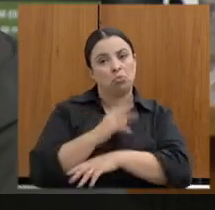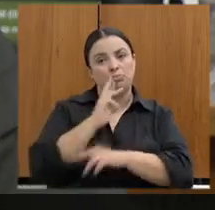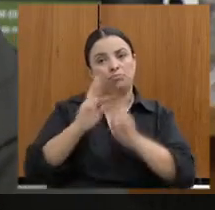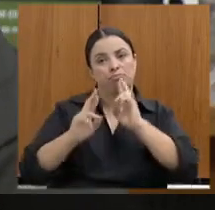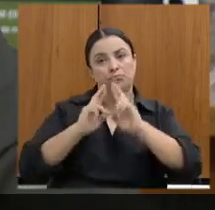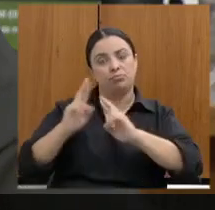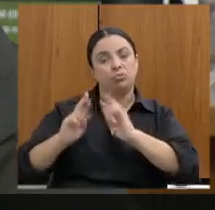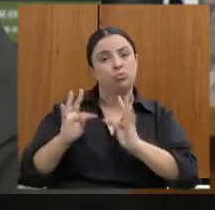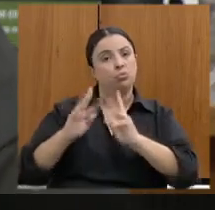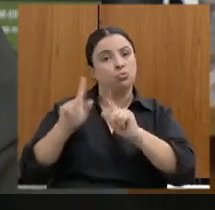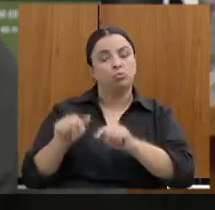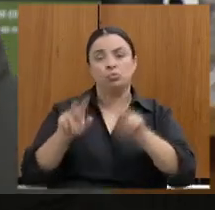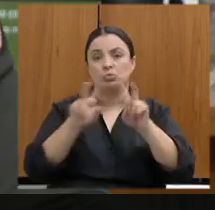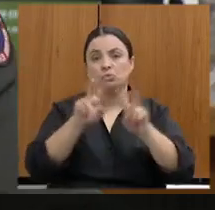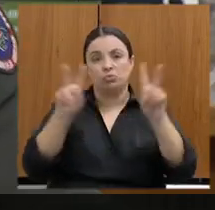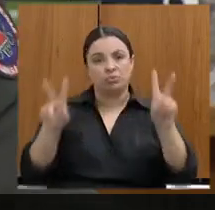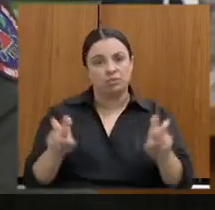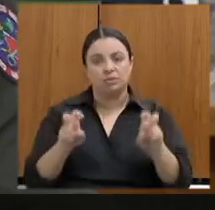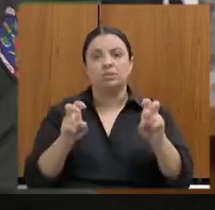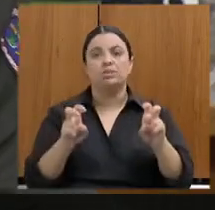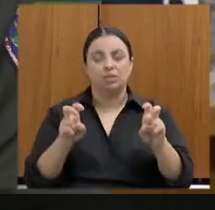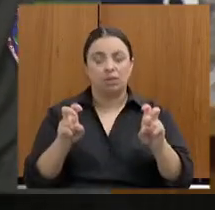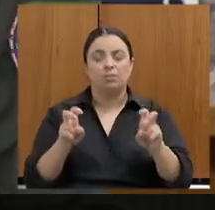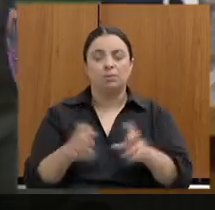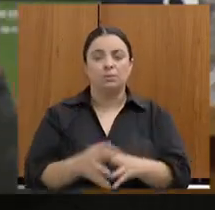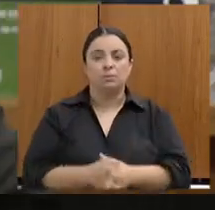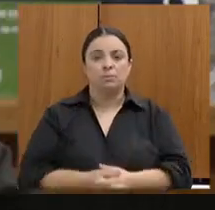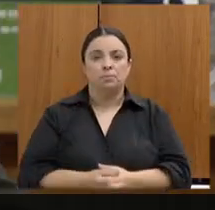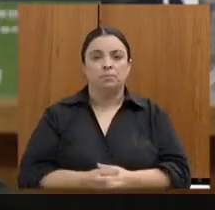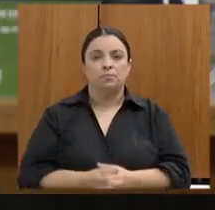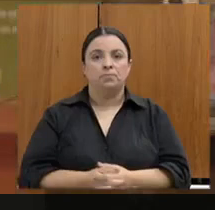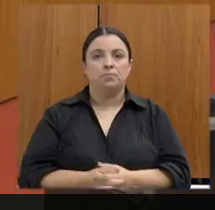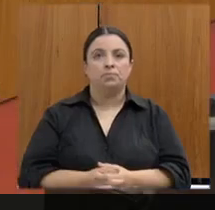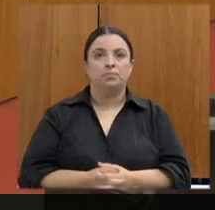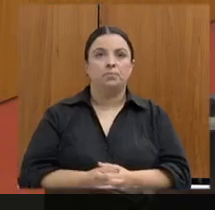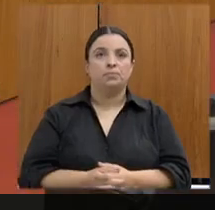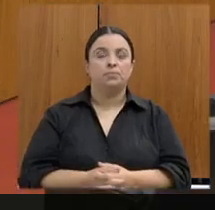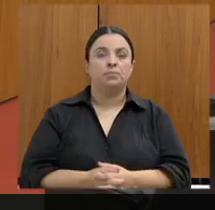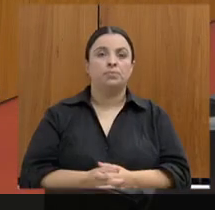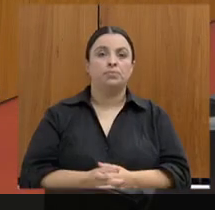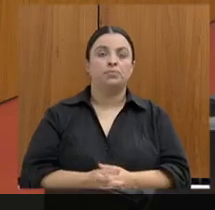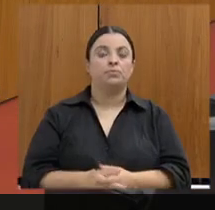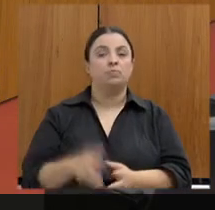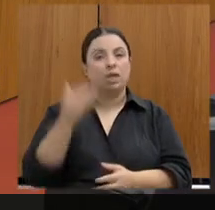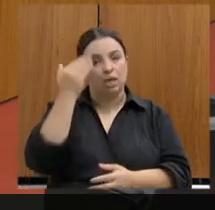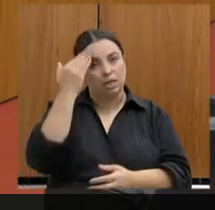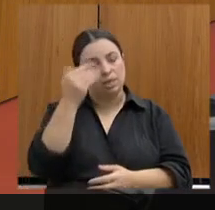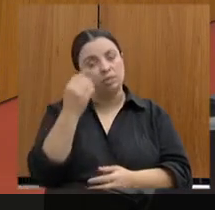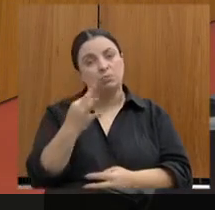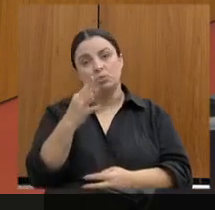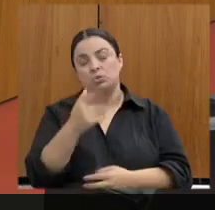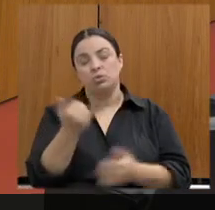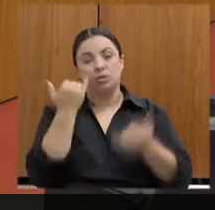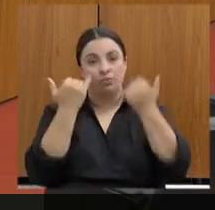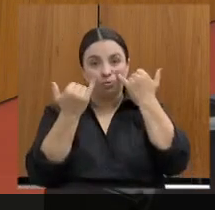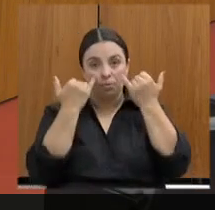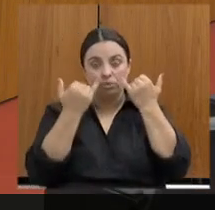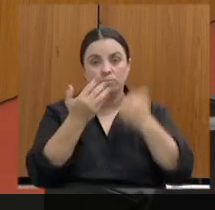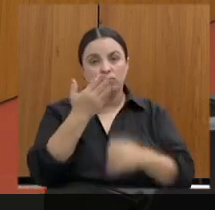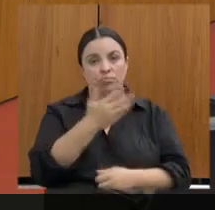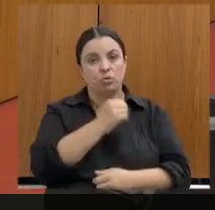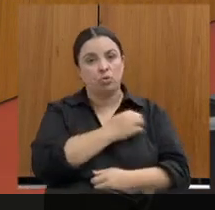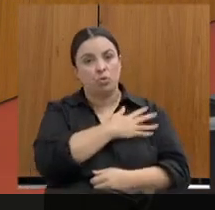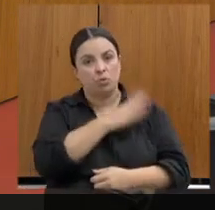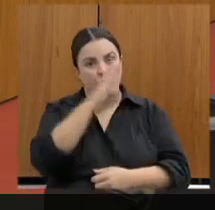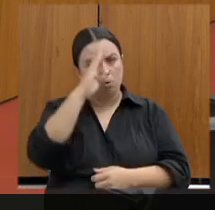dentro dos assuntos colocados por todos nós aqui obrigada e agradecemos as informações prestadas pelo